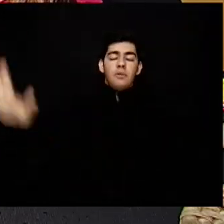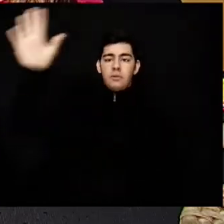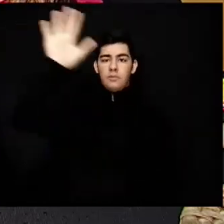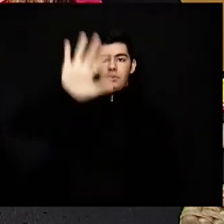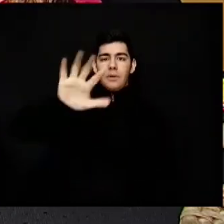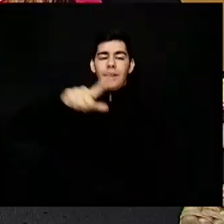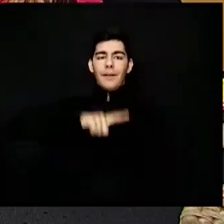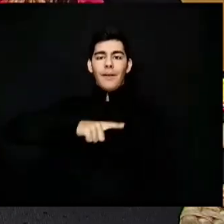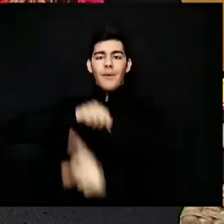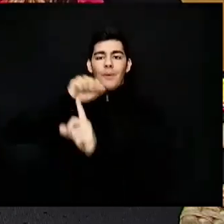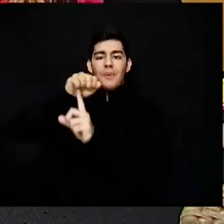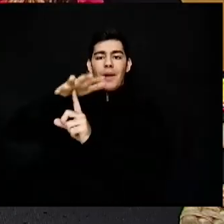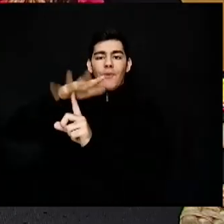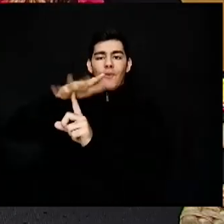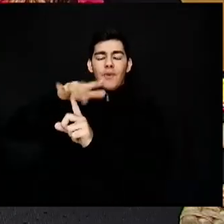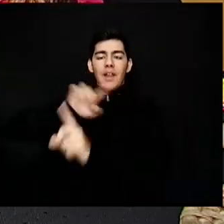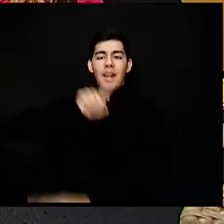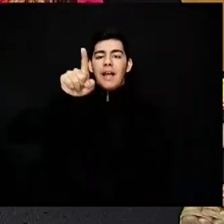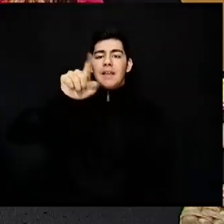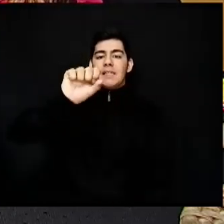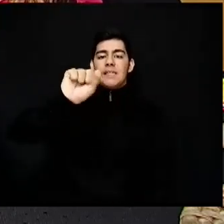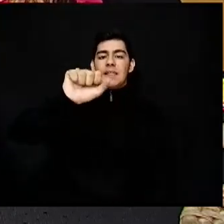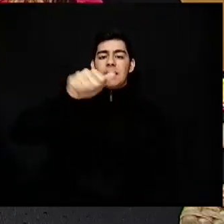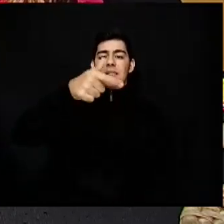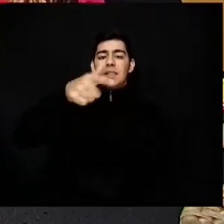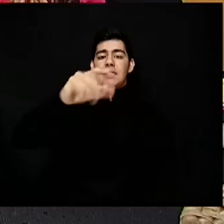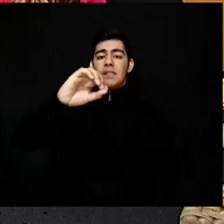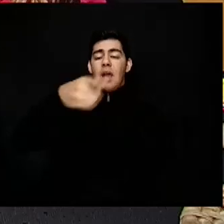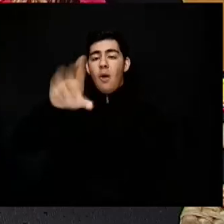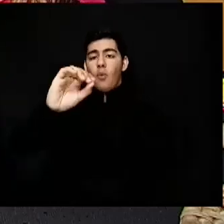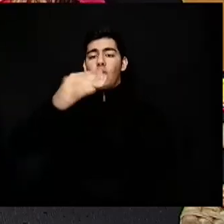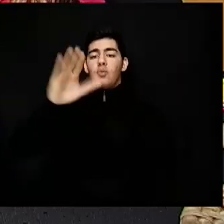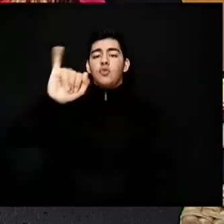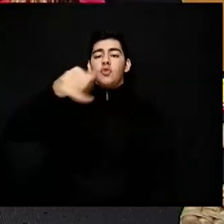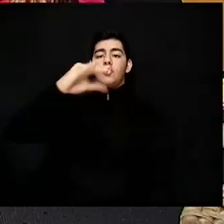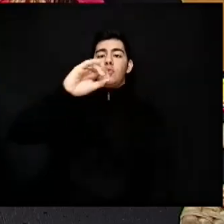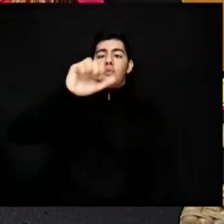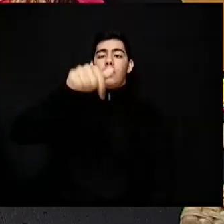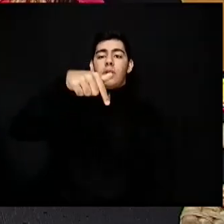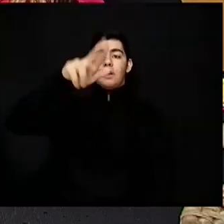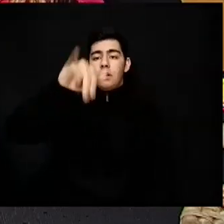Salvador, que tem assim uns búzios bonitos.